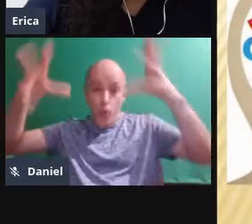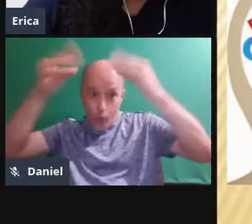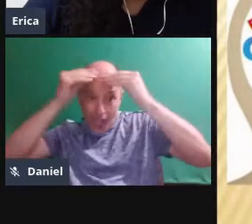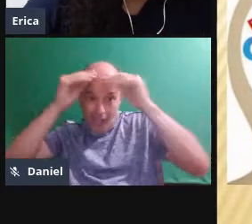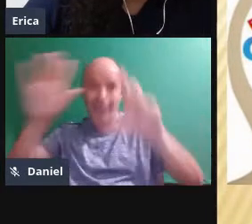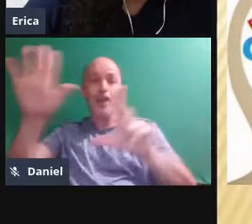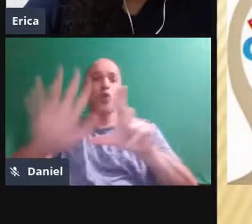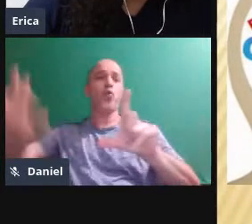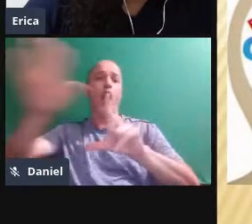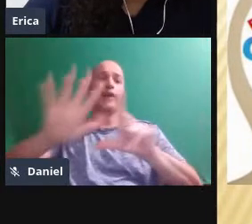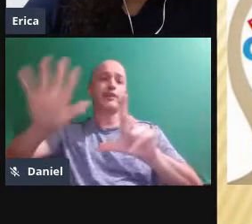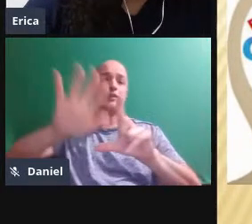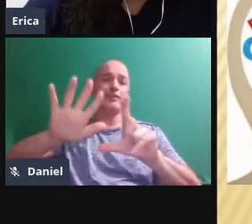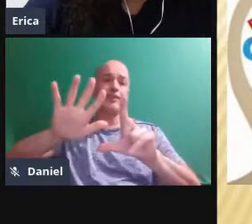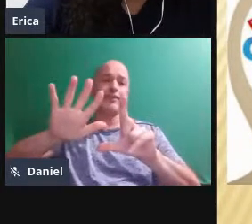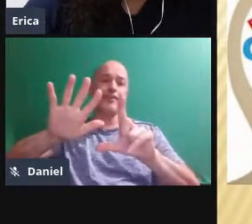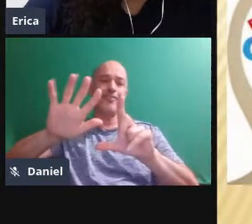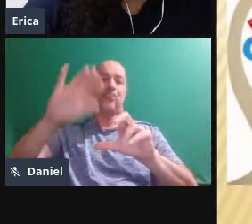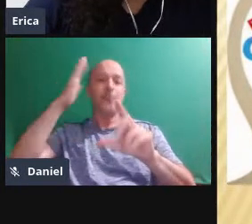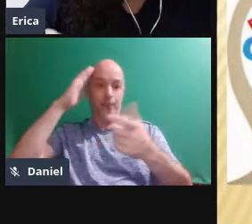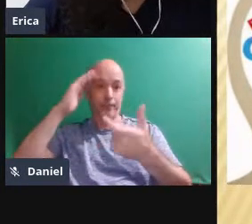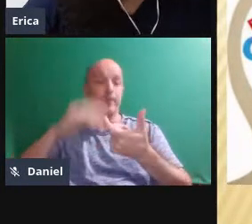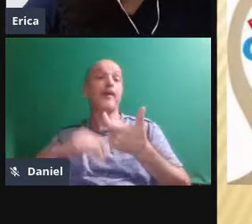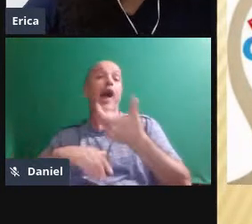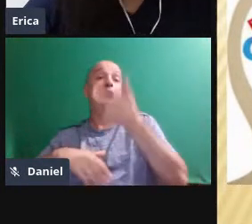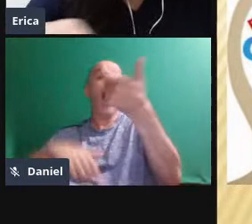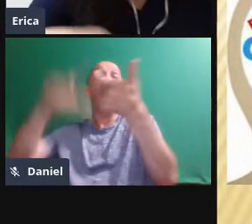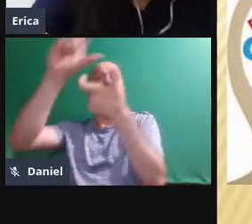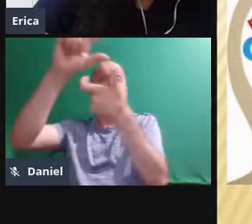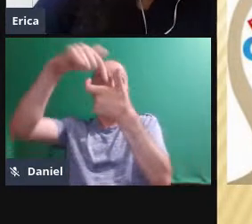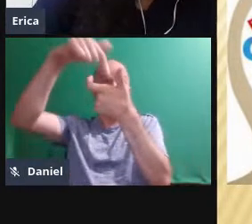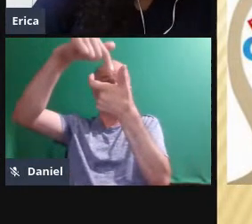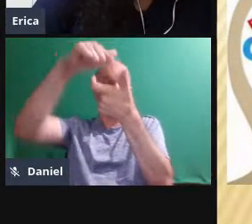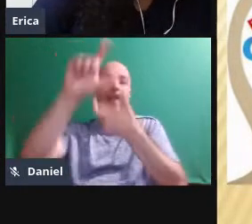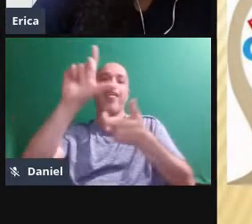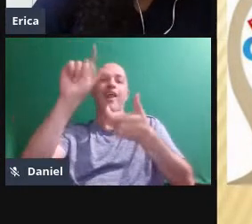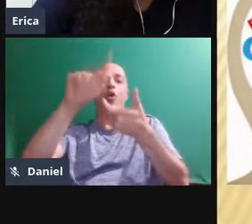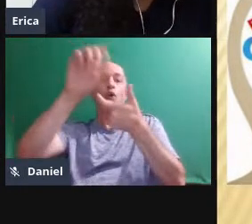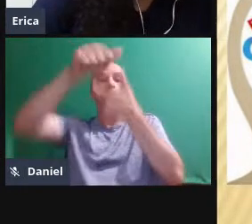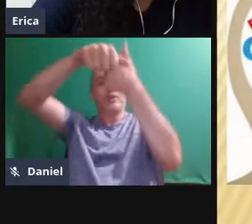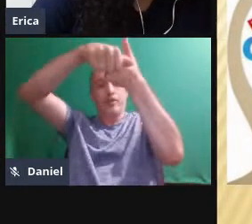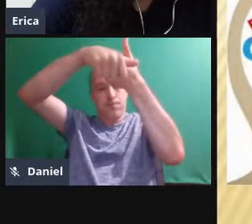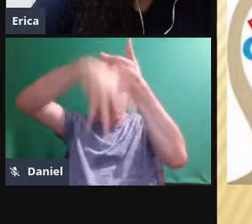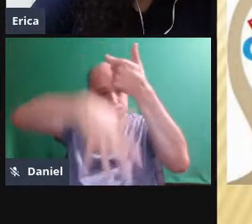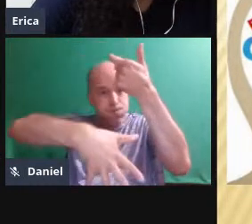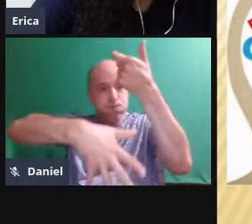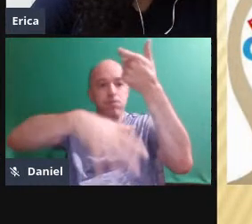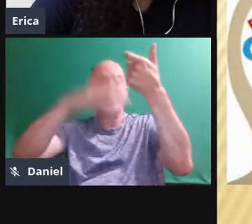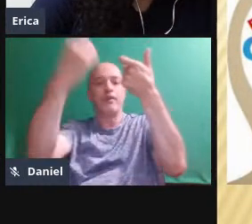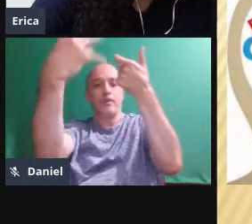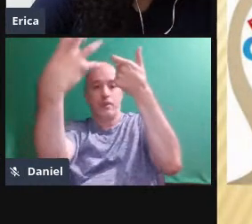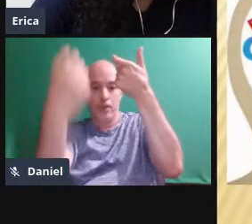E os sinais também são diferentes. Linguagem e linguagem.